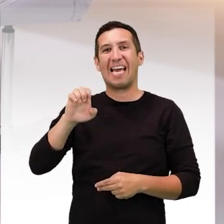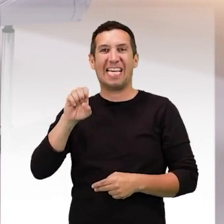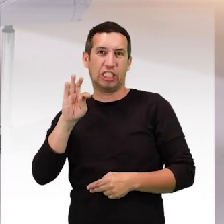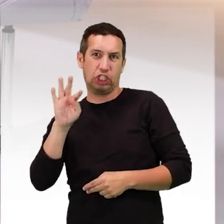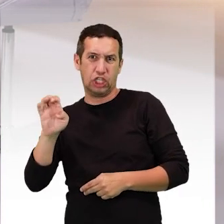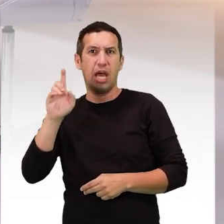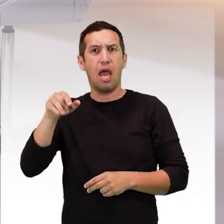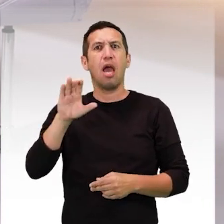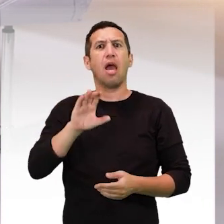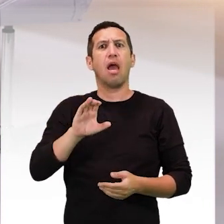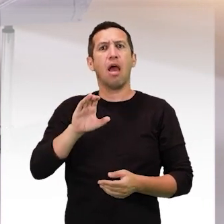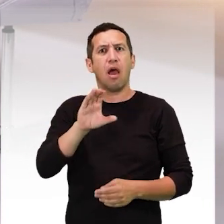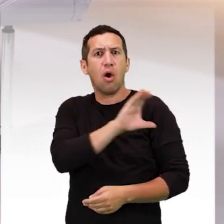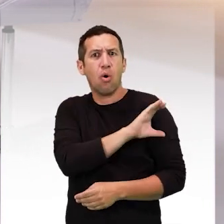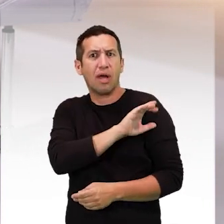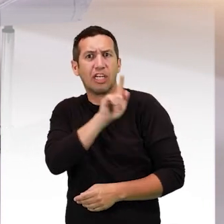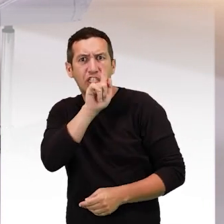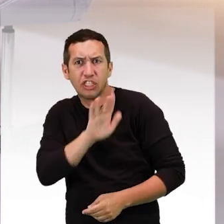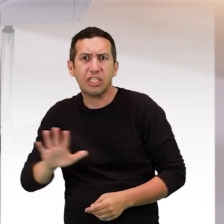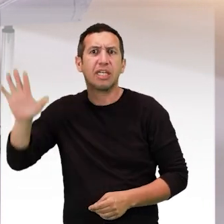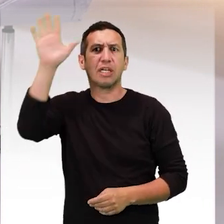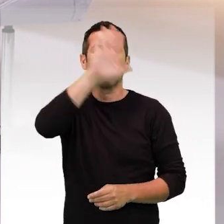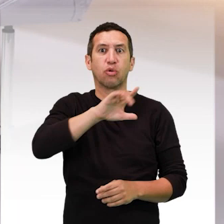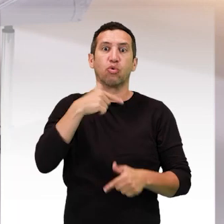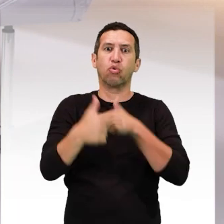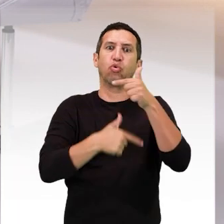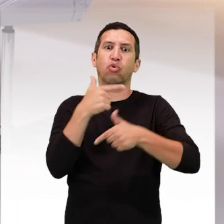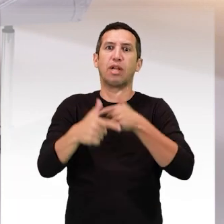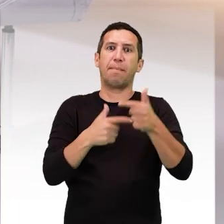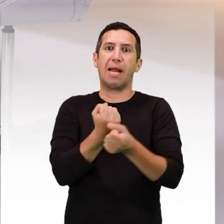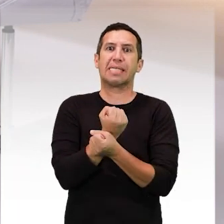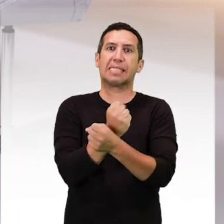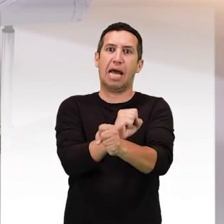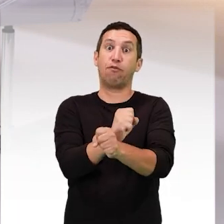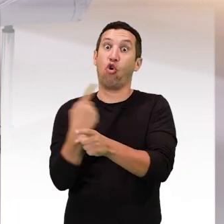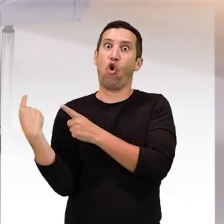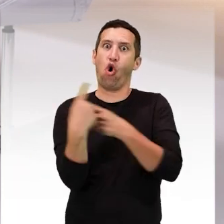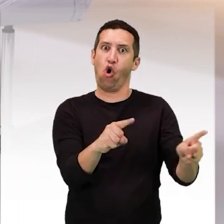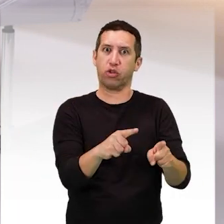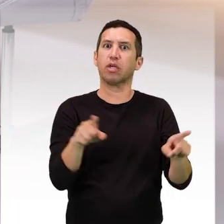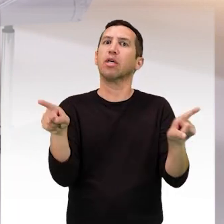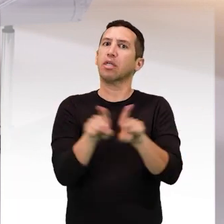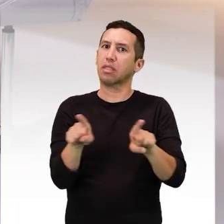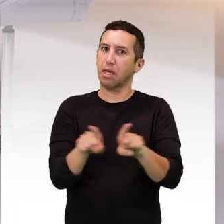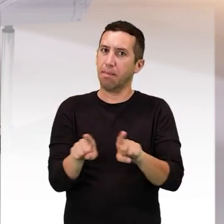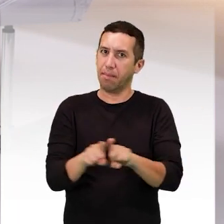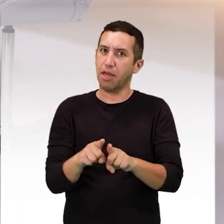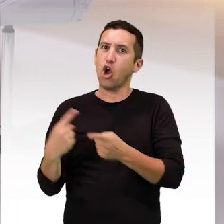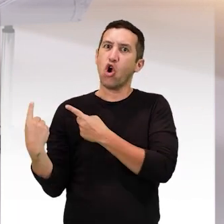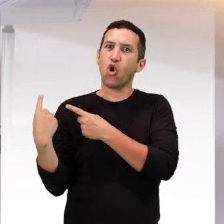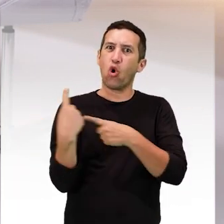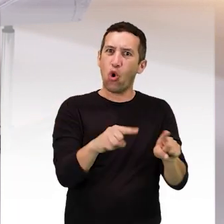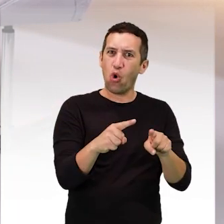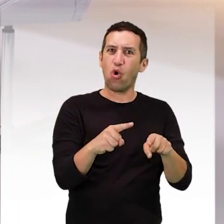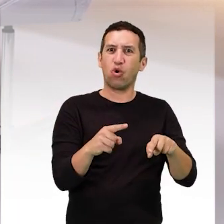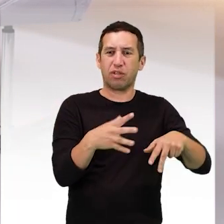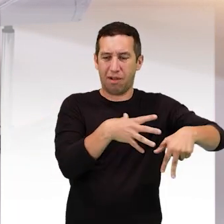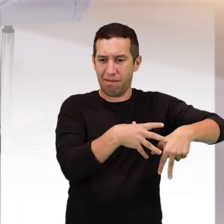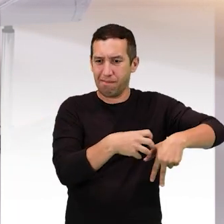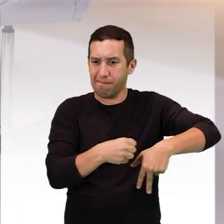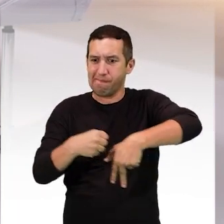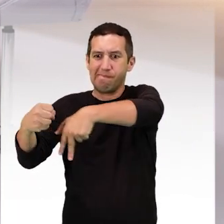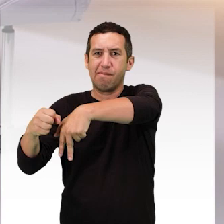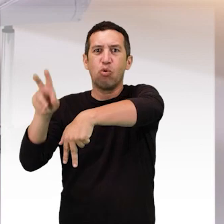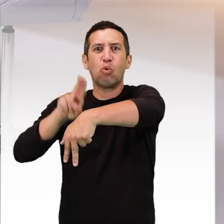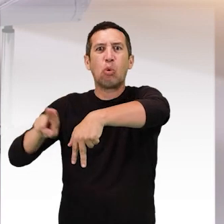Coordenadoria Nacional de Erradicação do Trabalho Escravo e Enfrentamento ao Tráfico de Pessoas do MPT,